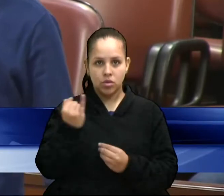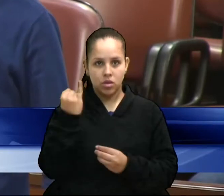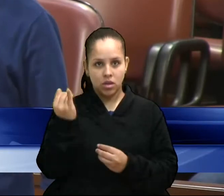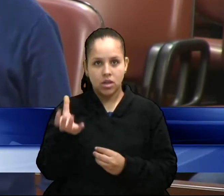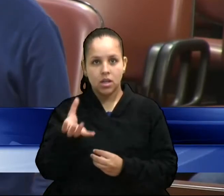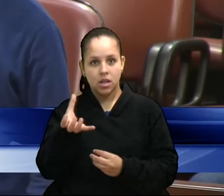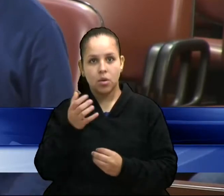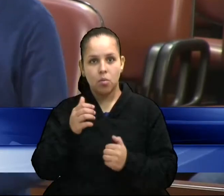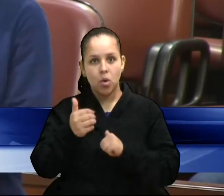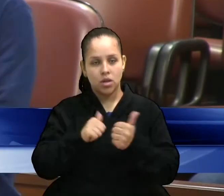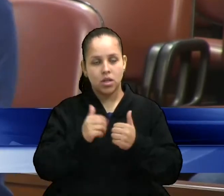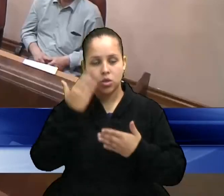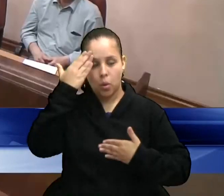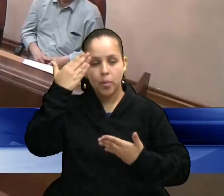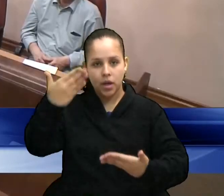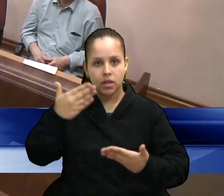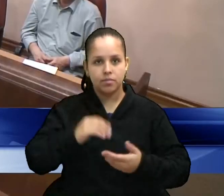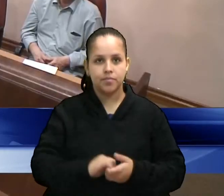logo. Obrigado.